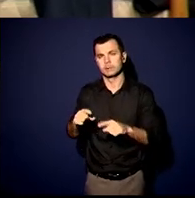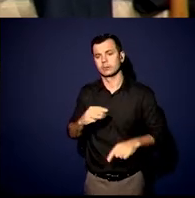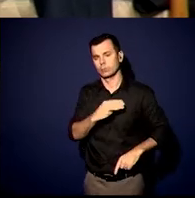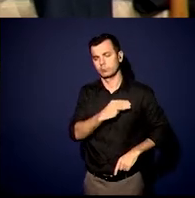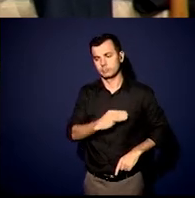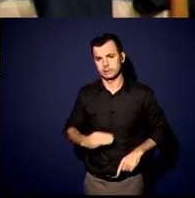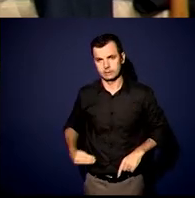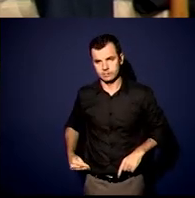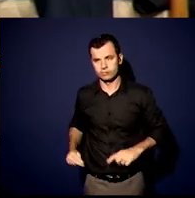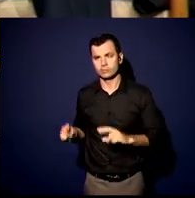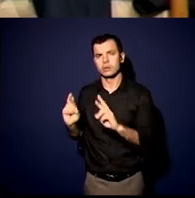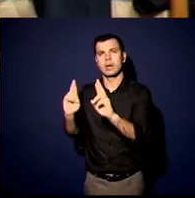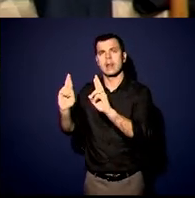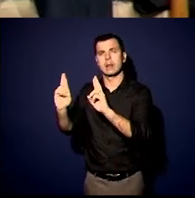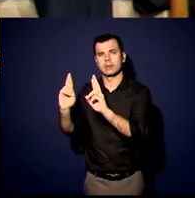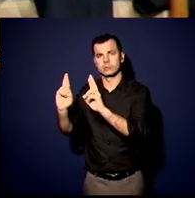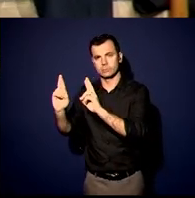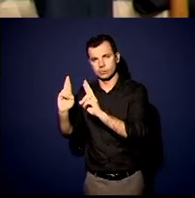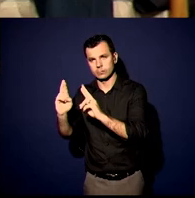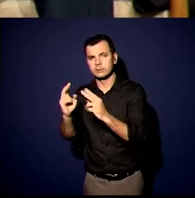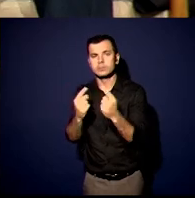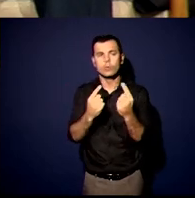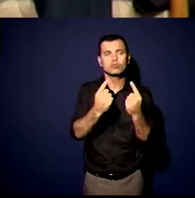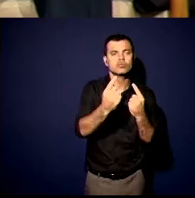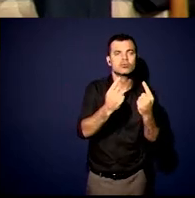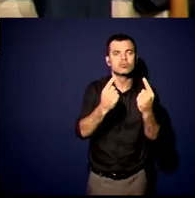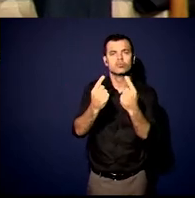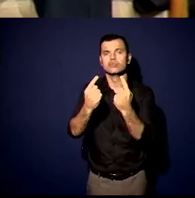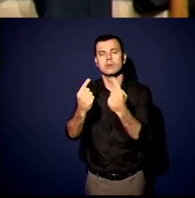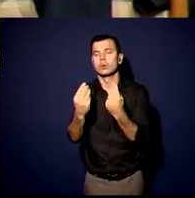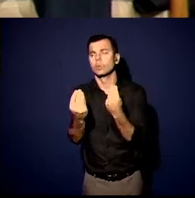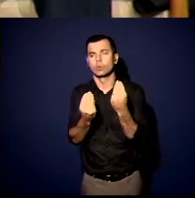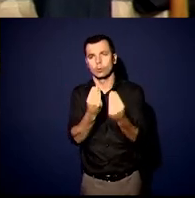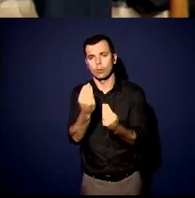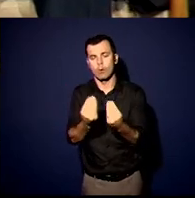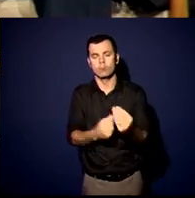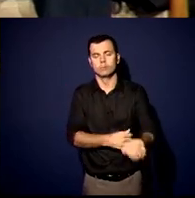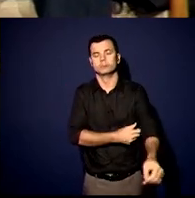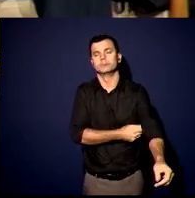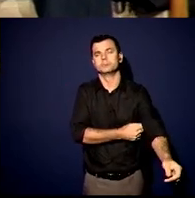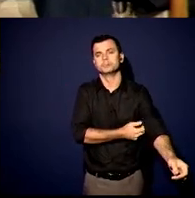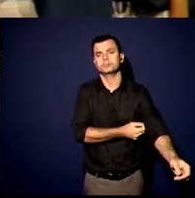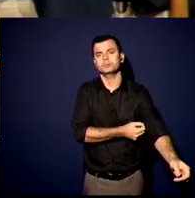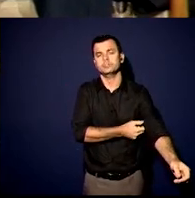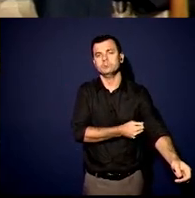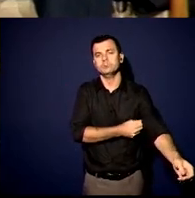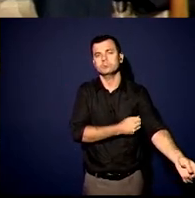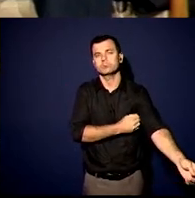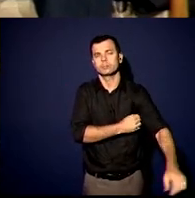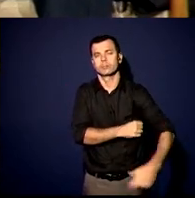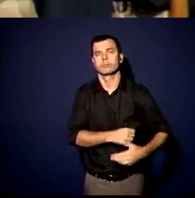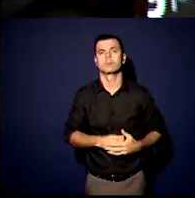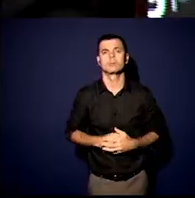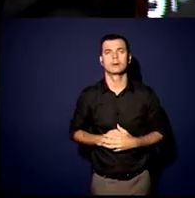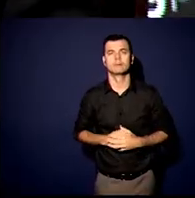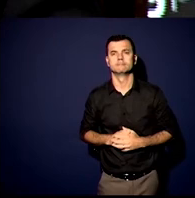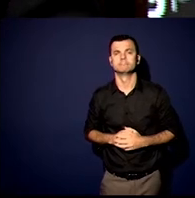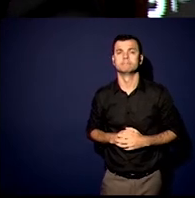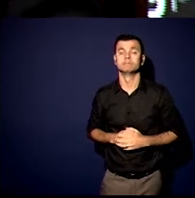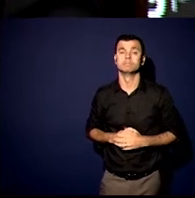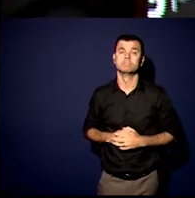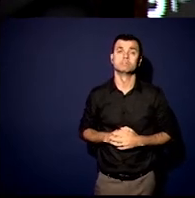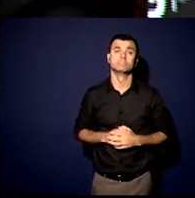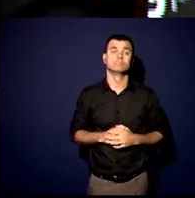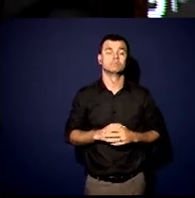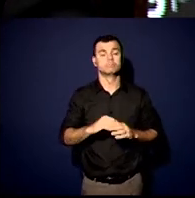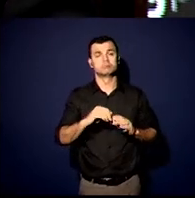de fazer esse tipo de aula nós tivemos algumas mudanças institucionais nos últimos anos no Brasil que ajudam